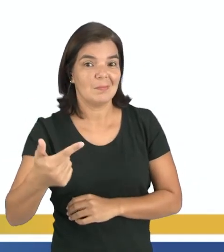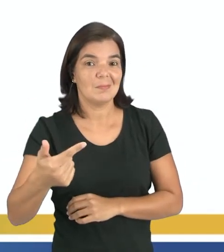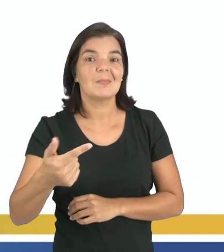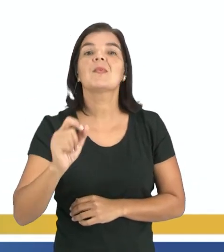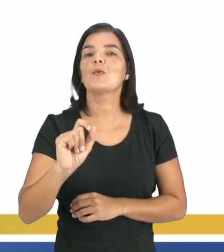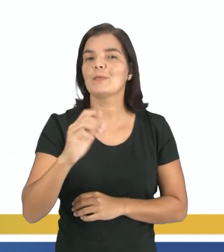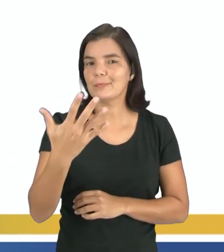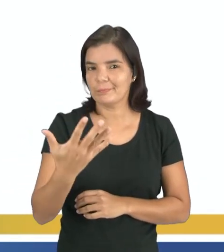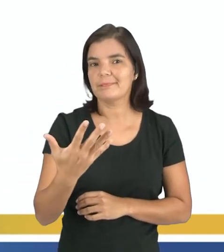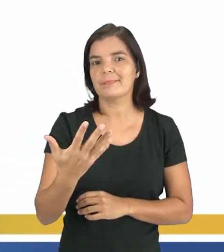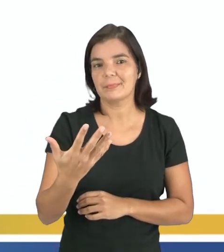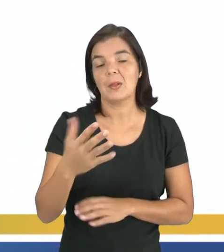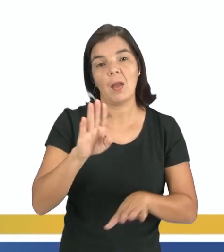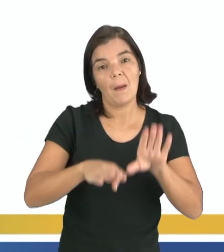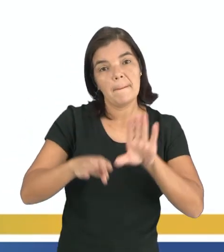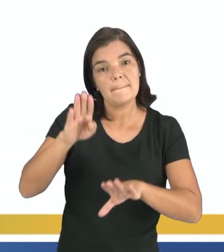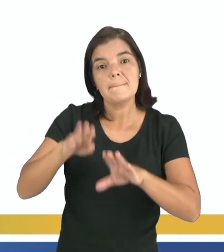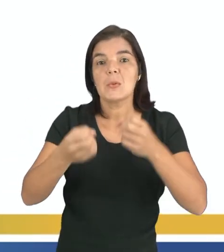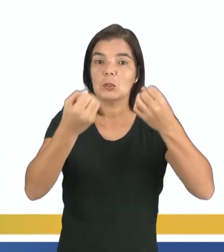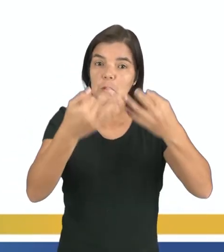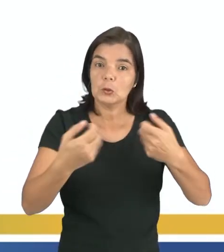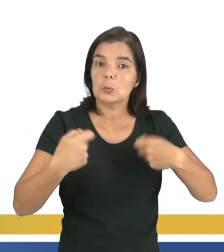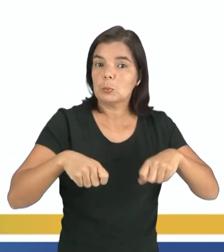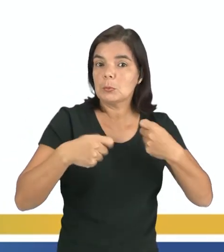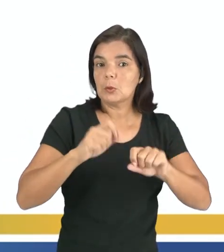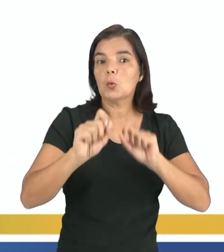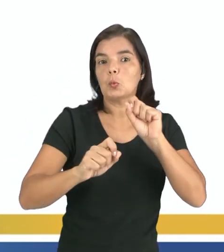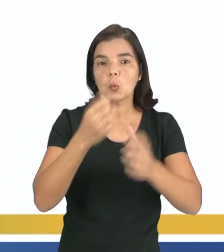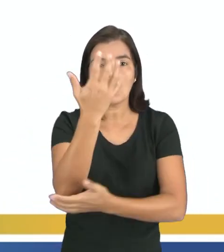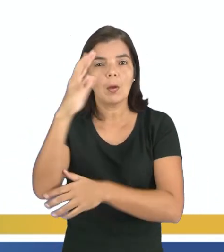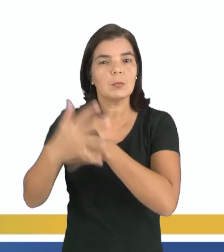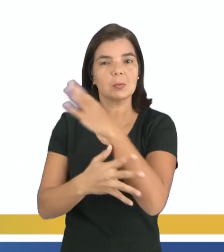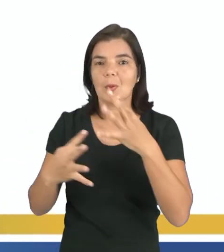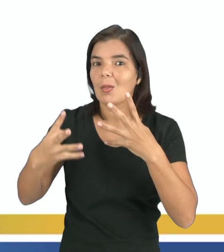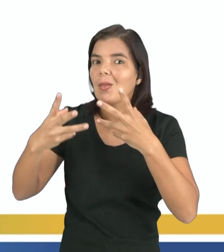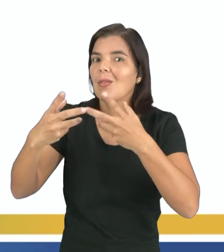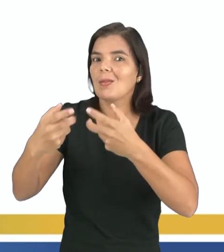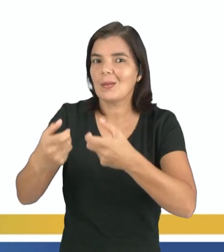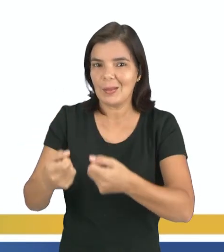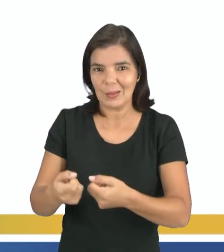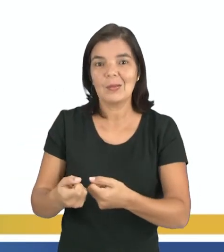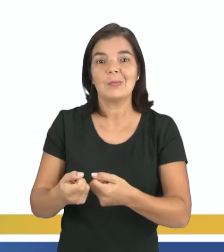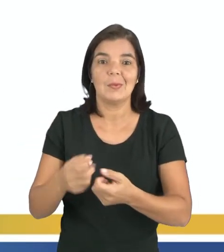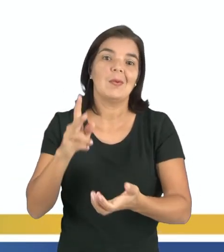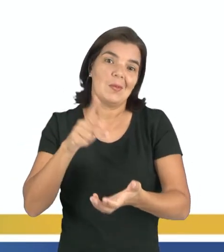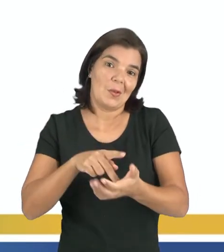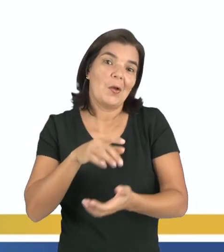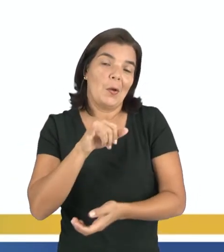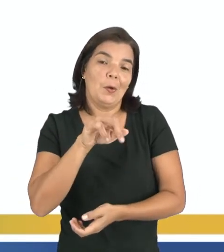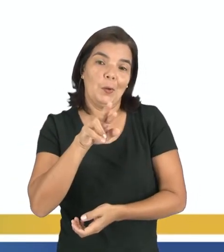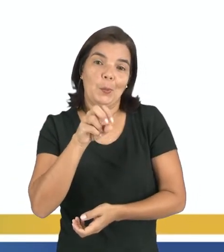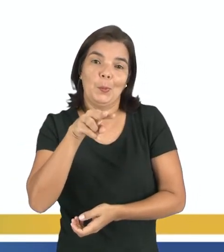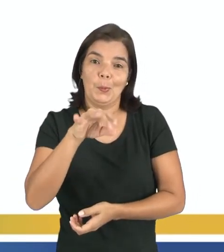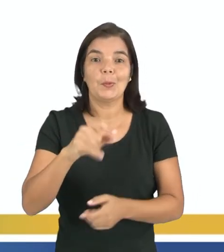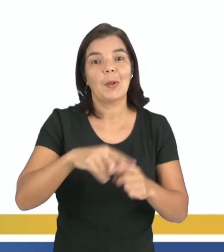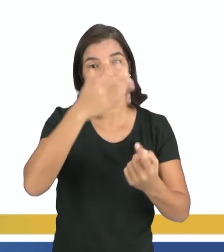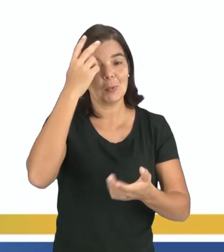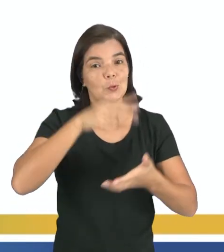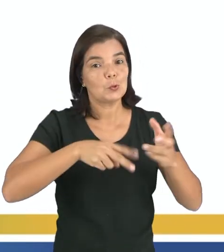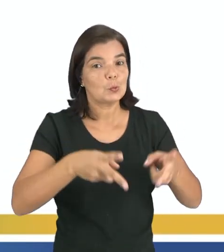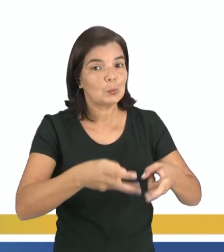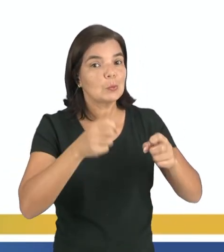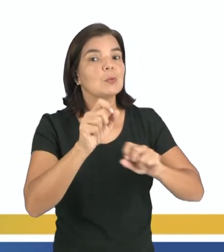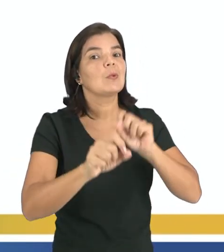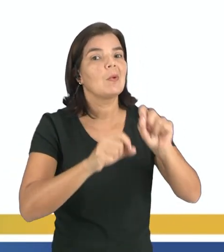foi o que aconteceu. Apesar dele falar que nós precisamos desse meio ambiente inteiro e fazer isso ali de forma irônica, o leitor consegue